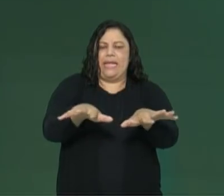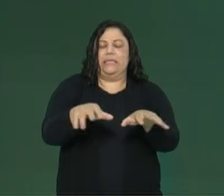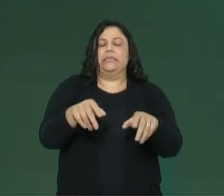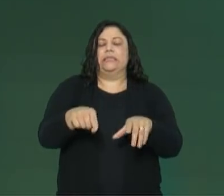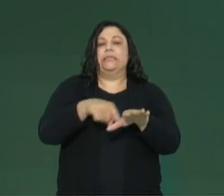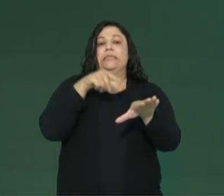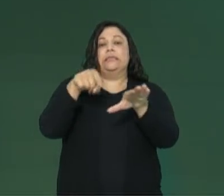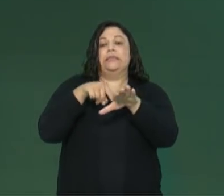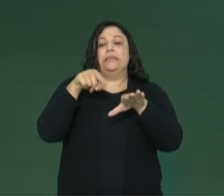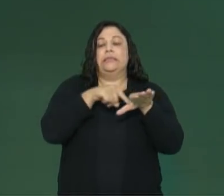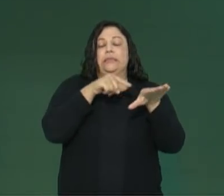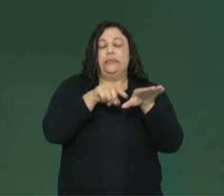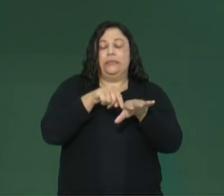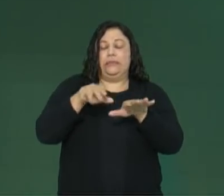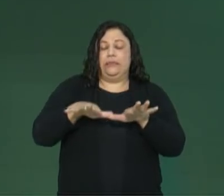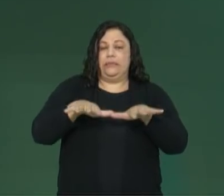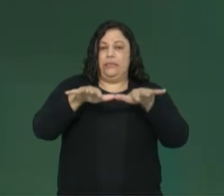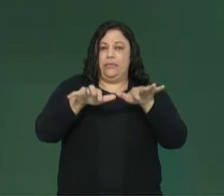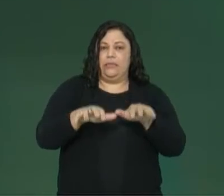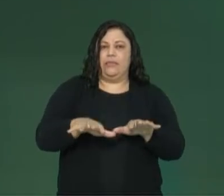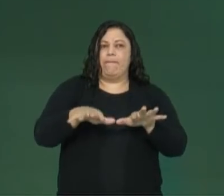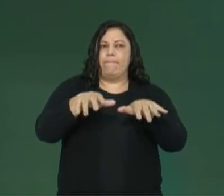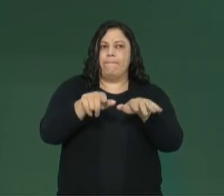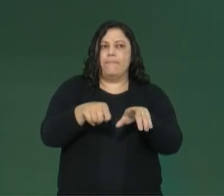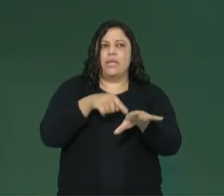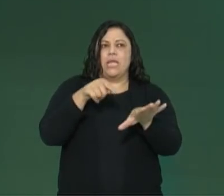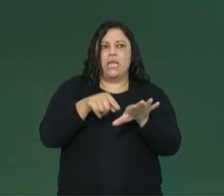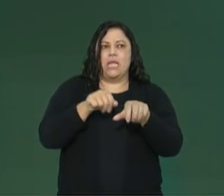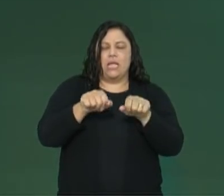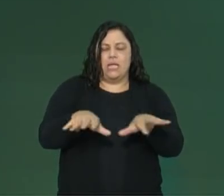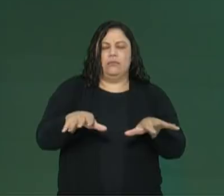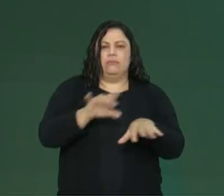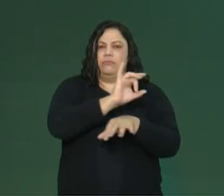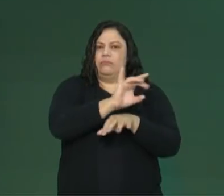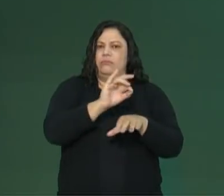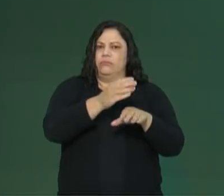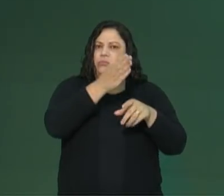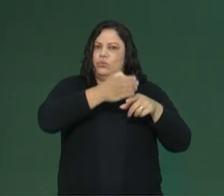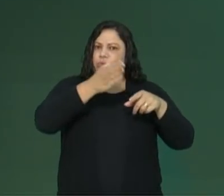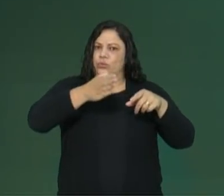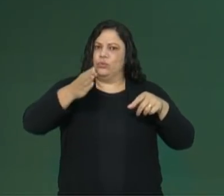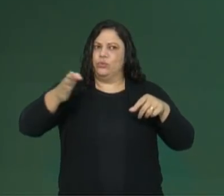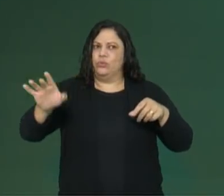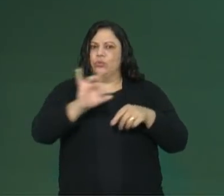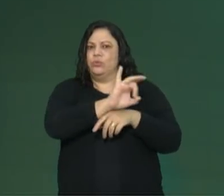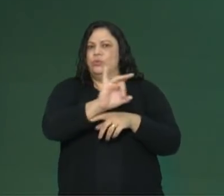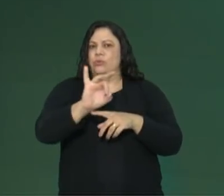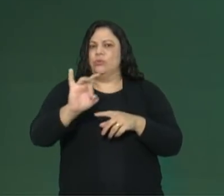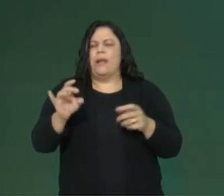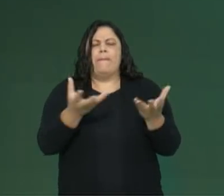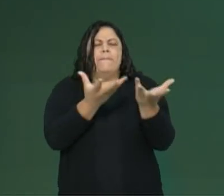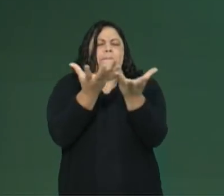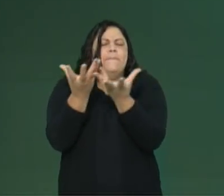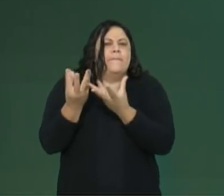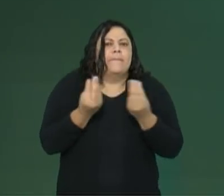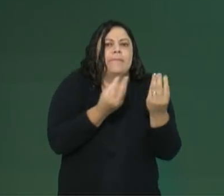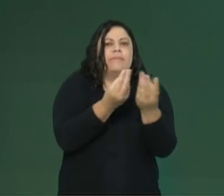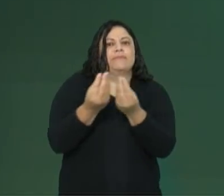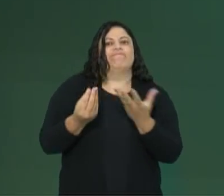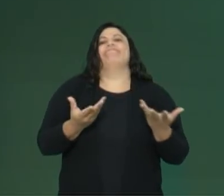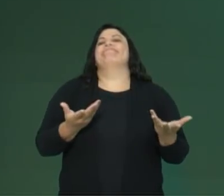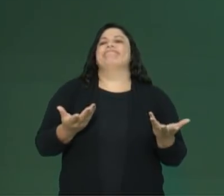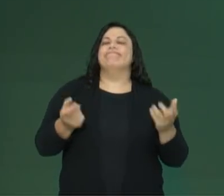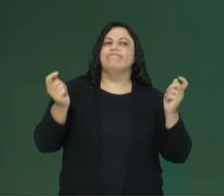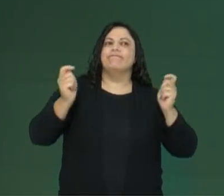eles se locomovem. E essas cerdas ocorrem a cada metâmero. E aí, como são muitas cerdas e muito visíveis, chamamos